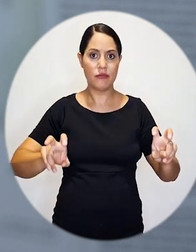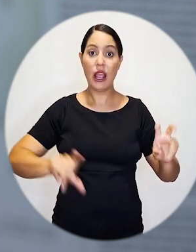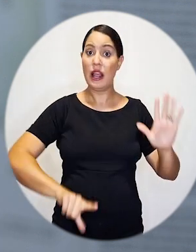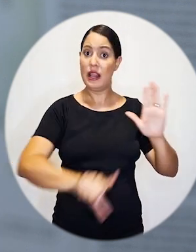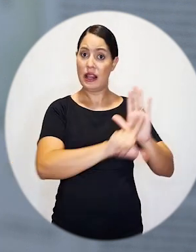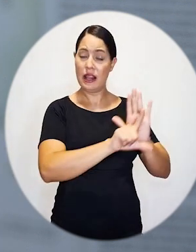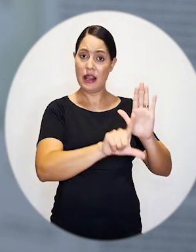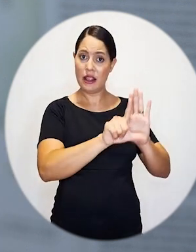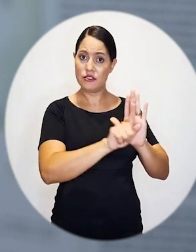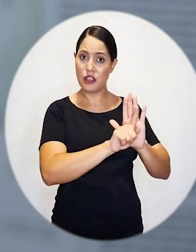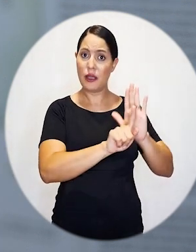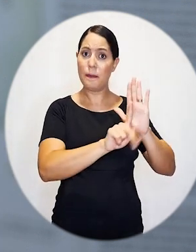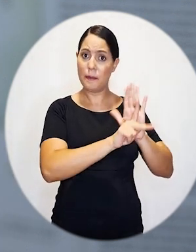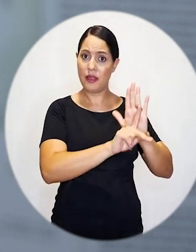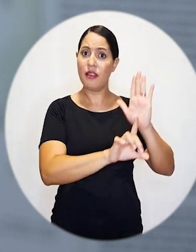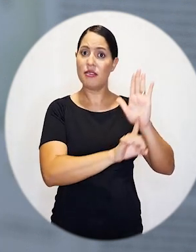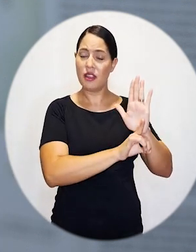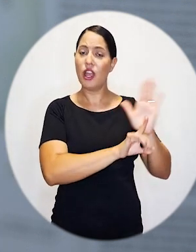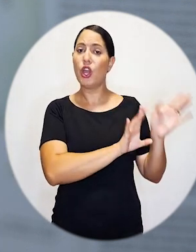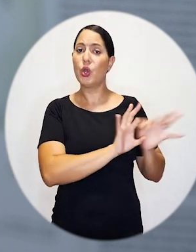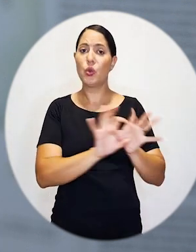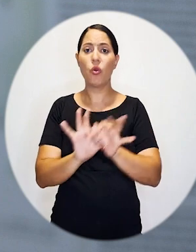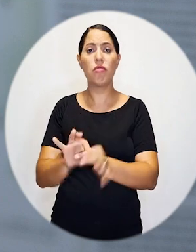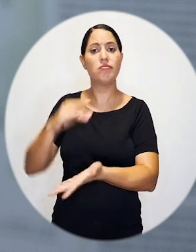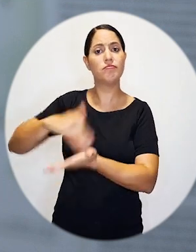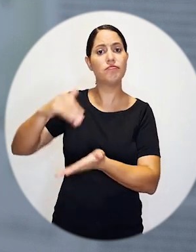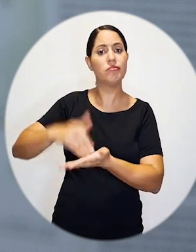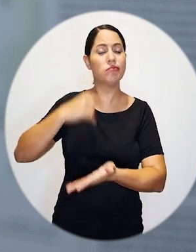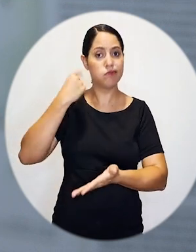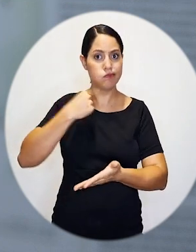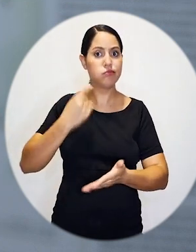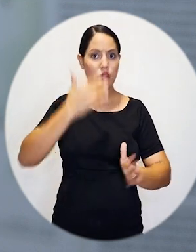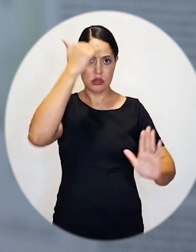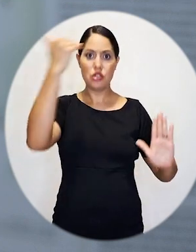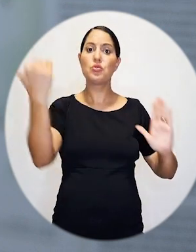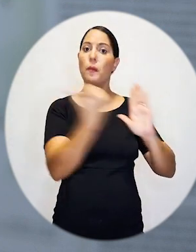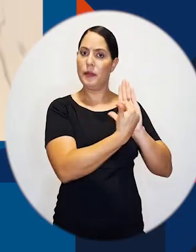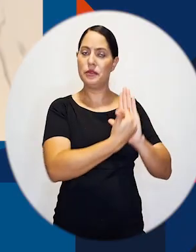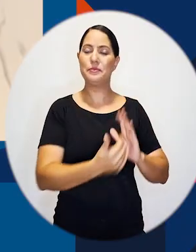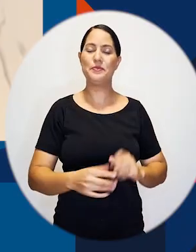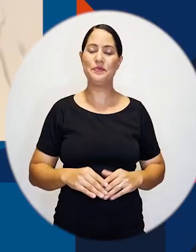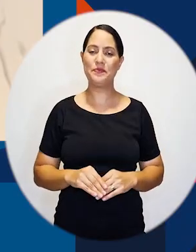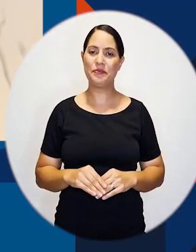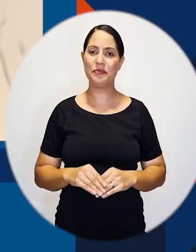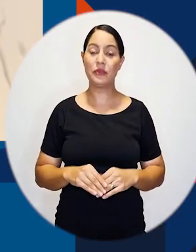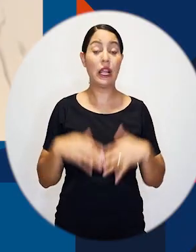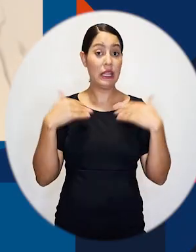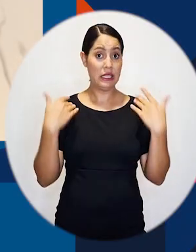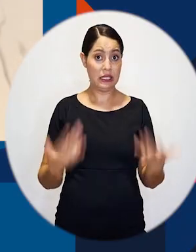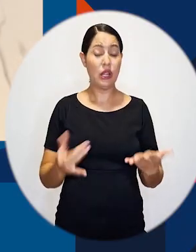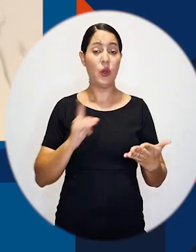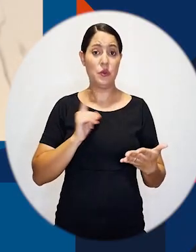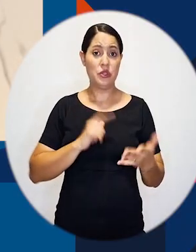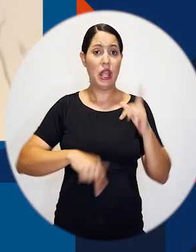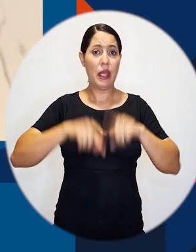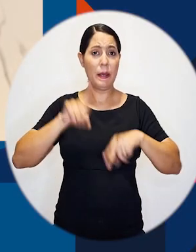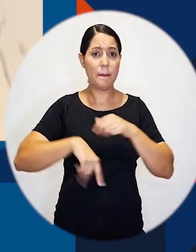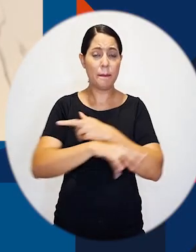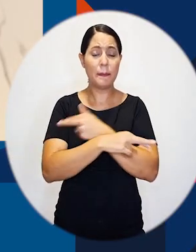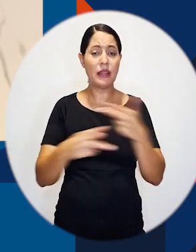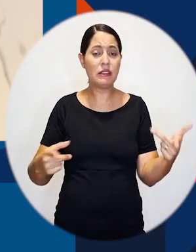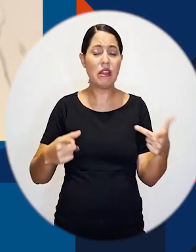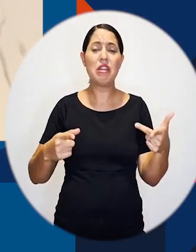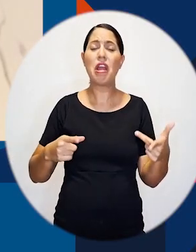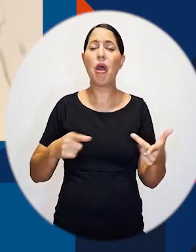o cumprimento da Lei Geral de Proteção de Dados nos escritórios de advocacia. A ideia do material é auxiliar escritórios de